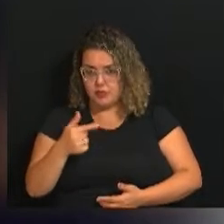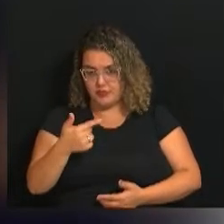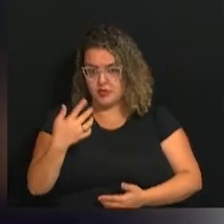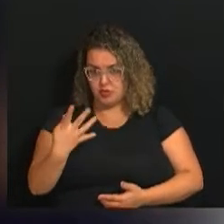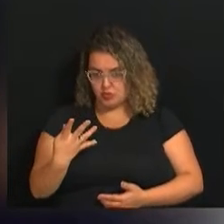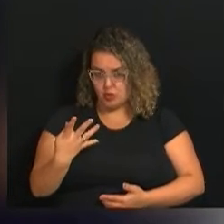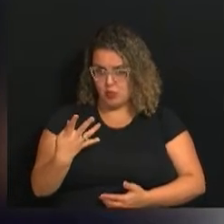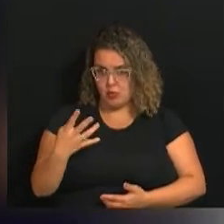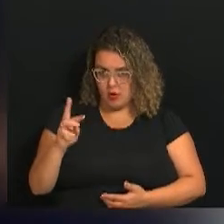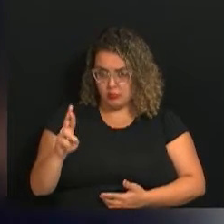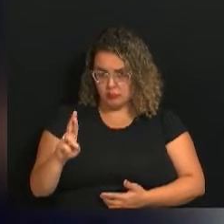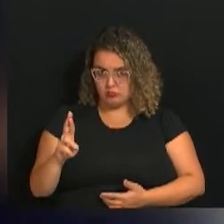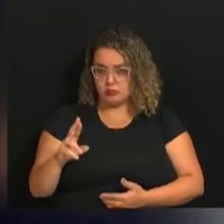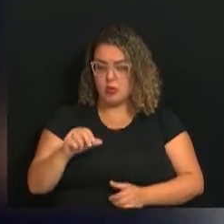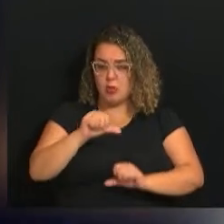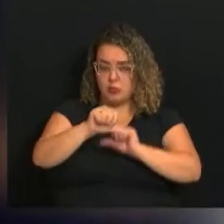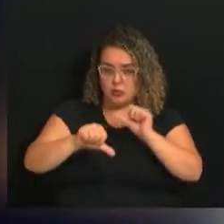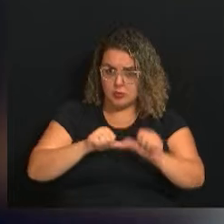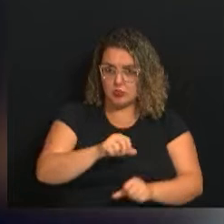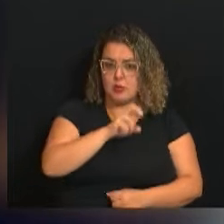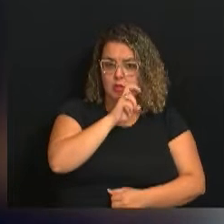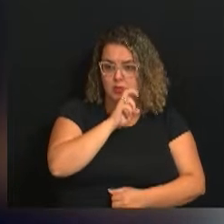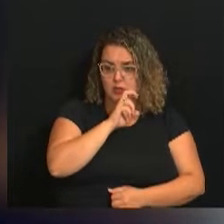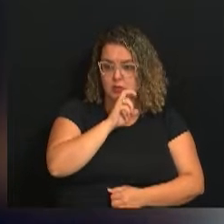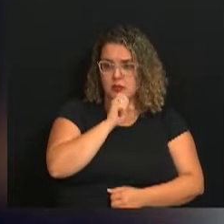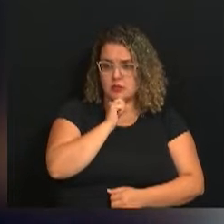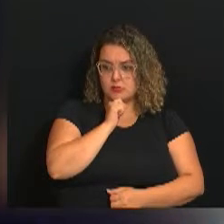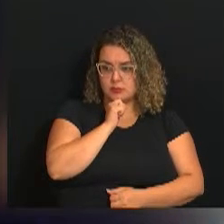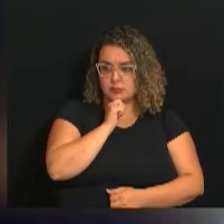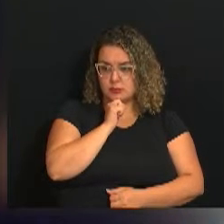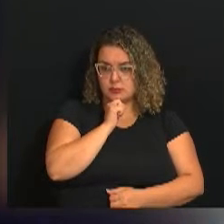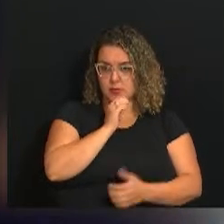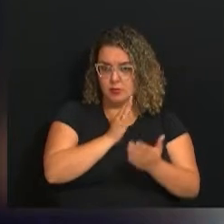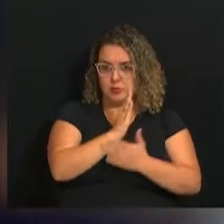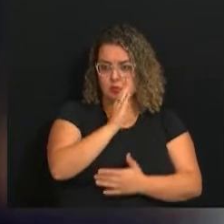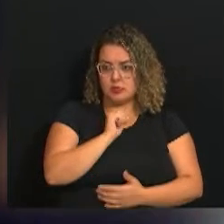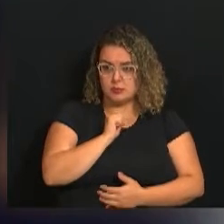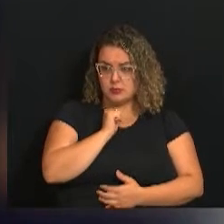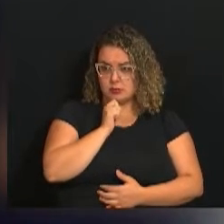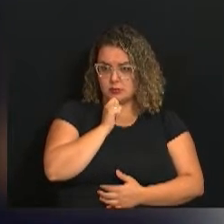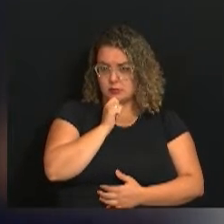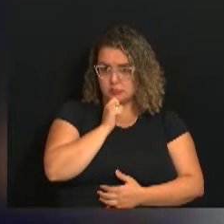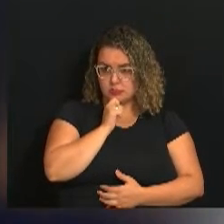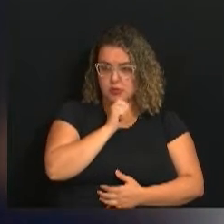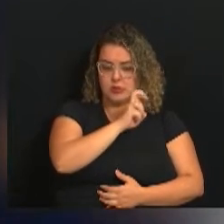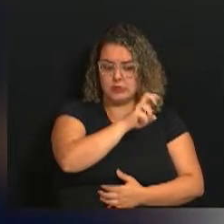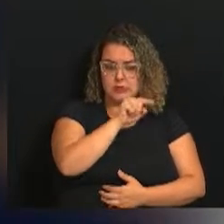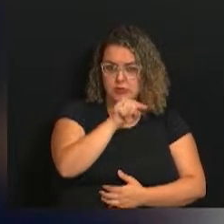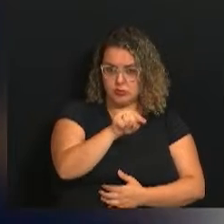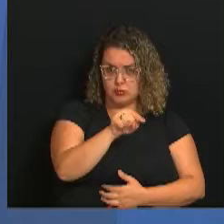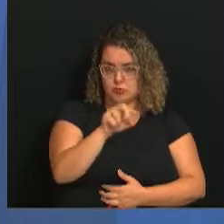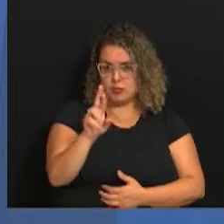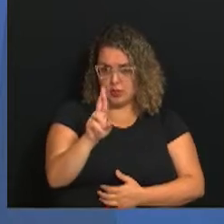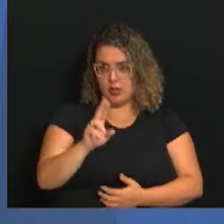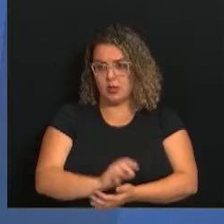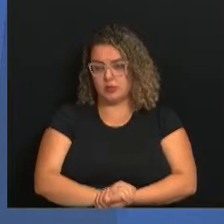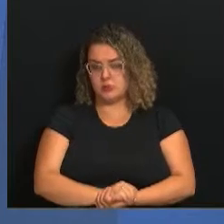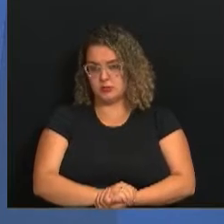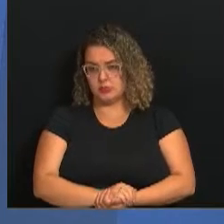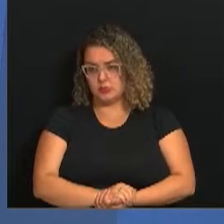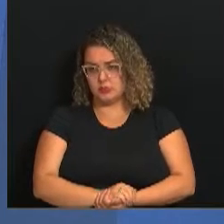Eu encaminhei isso a diretores, colegas da rede estadual, diretores aposentados, professores da ativa, professores